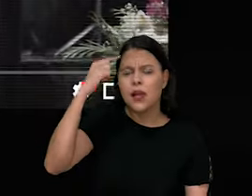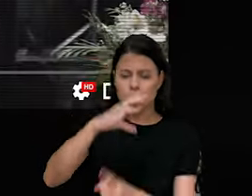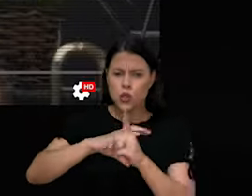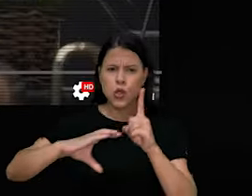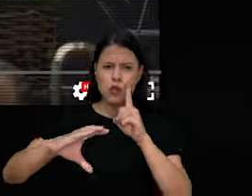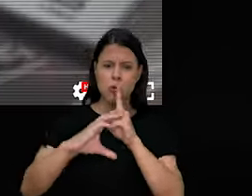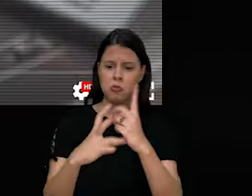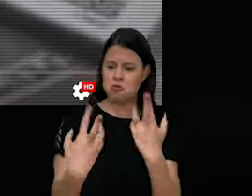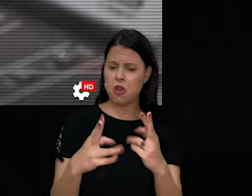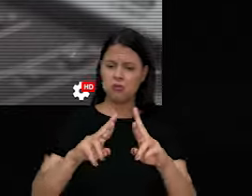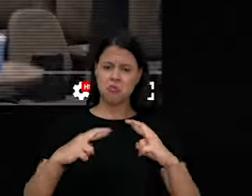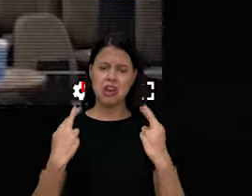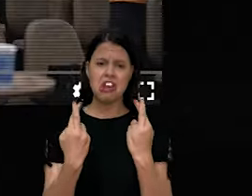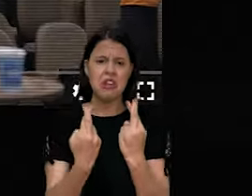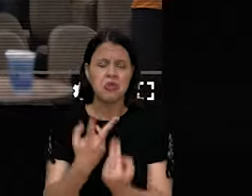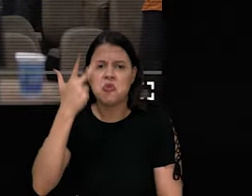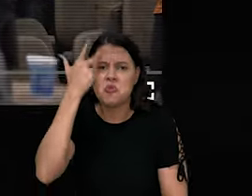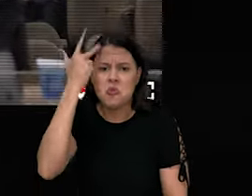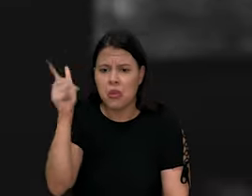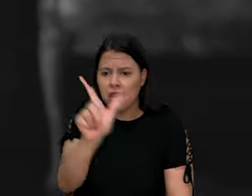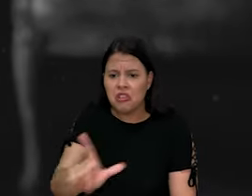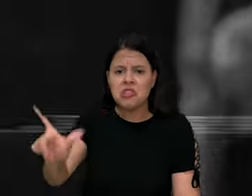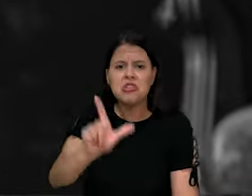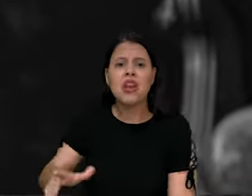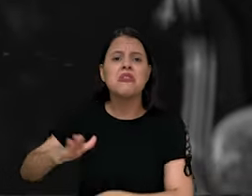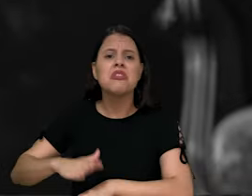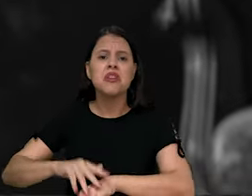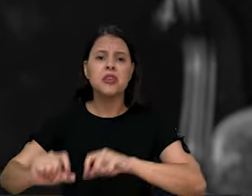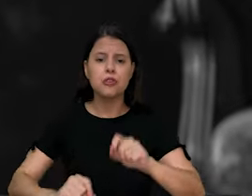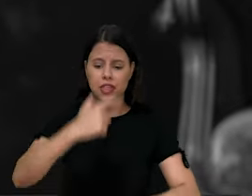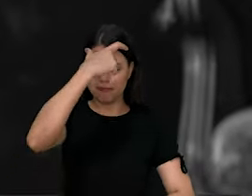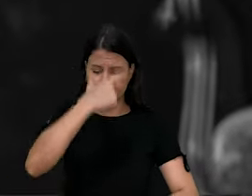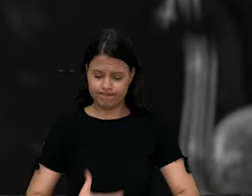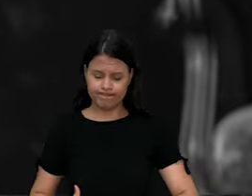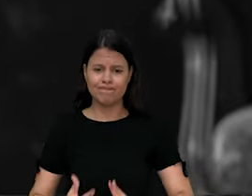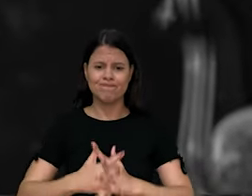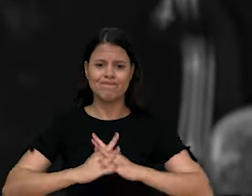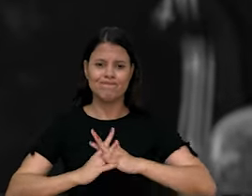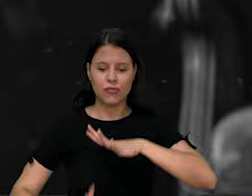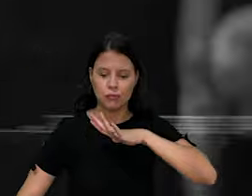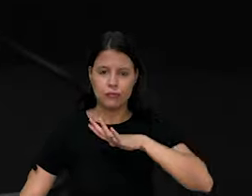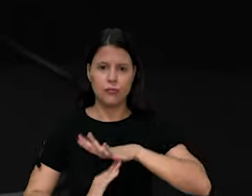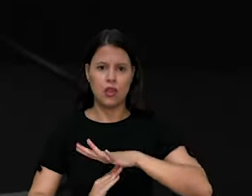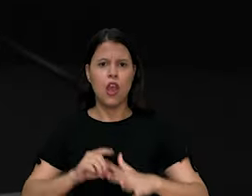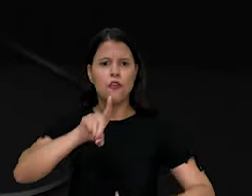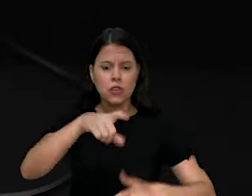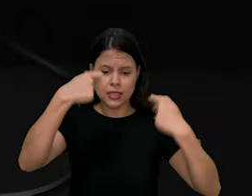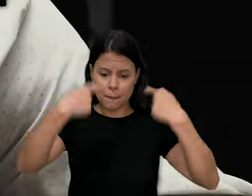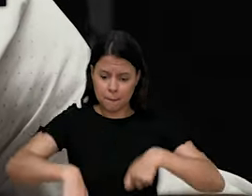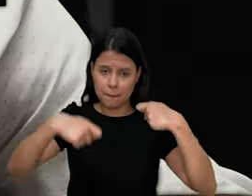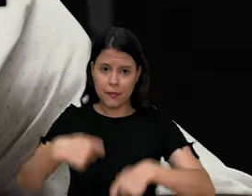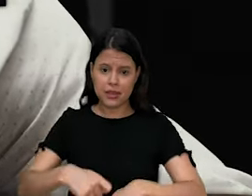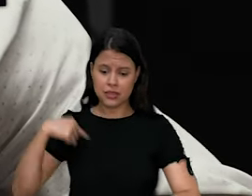Pensar o culto como se fosse somente a liturgia abriu um espaço que limita o que deveríamos ser. Deveríamos